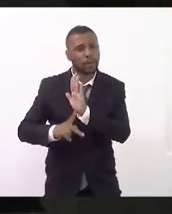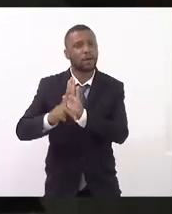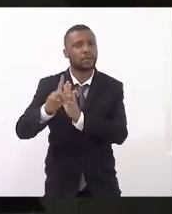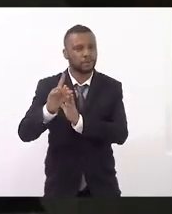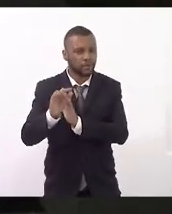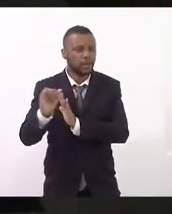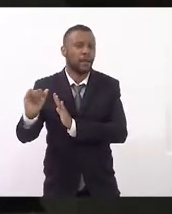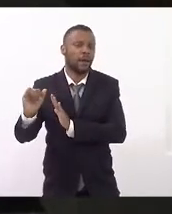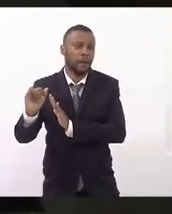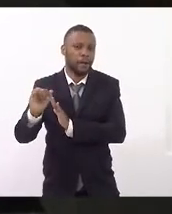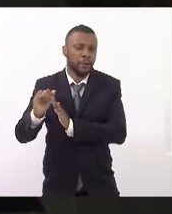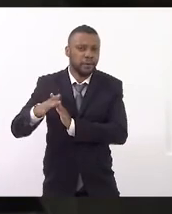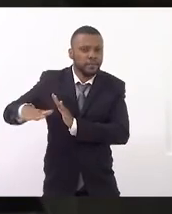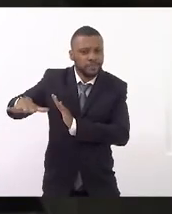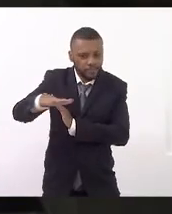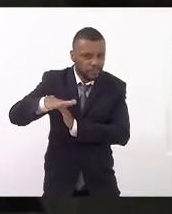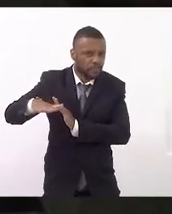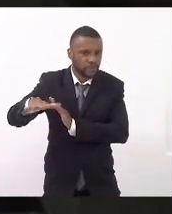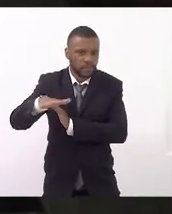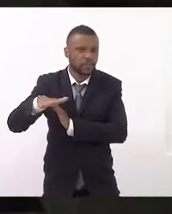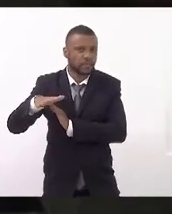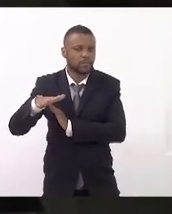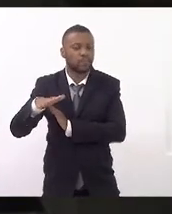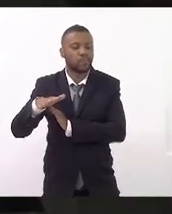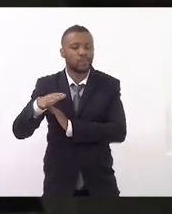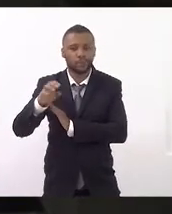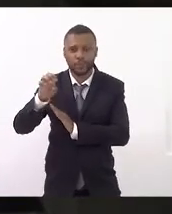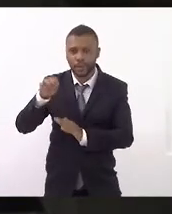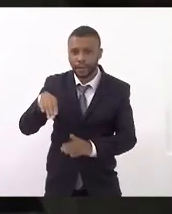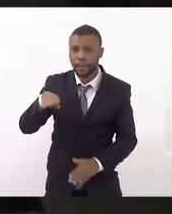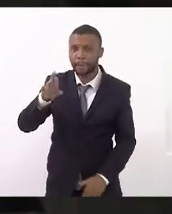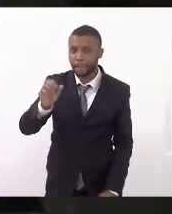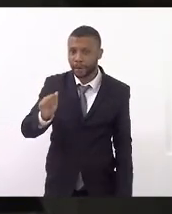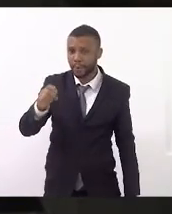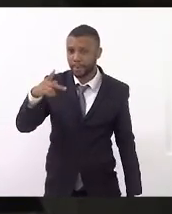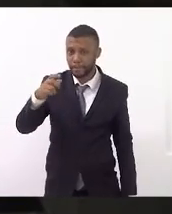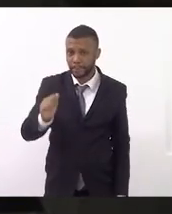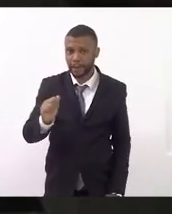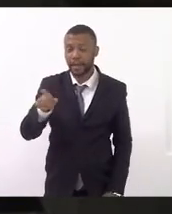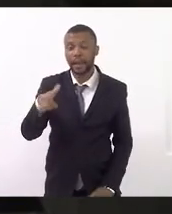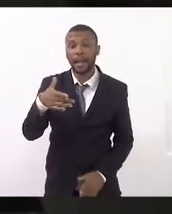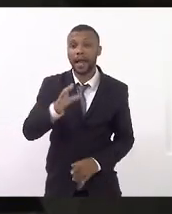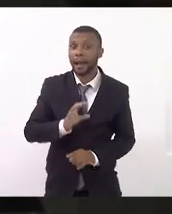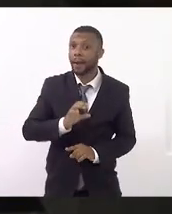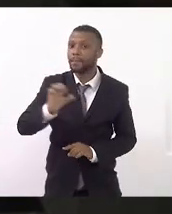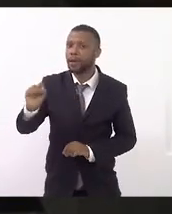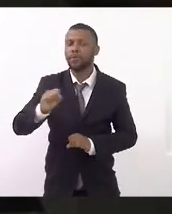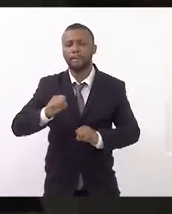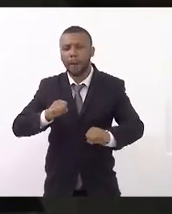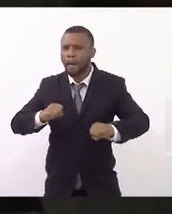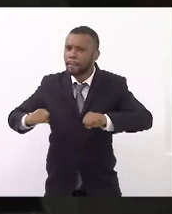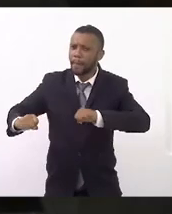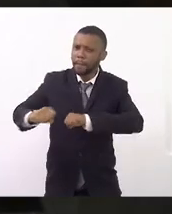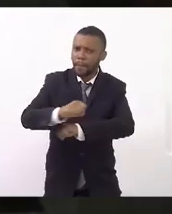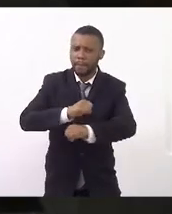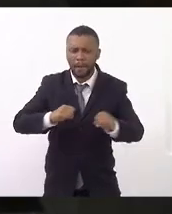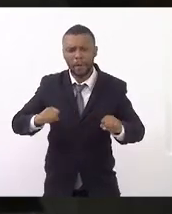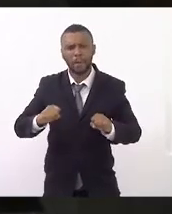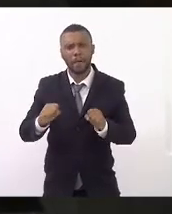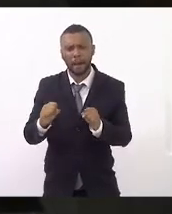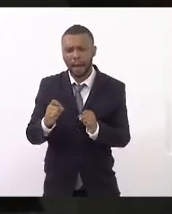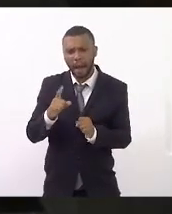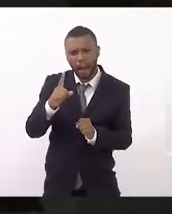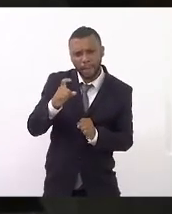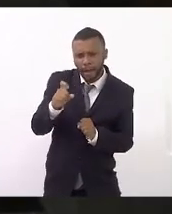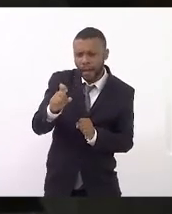nosso presidente da CCJ. A Embrapa é campeã de combate biológico às pragas. O